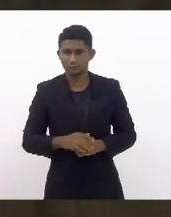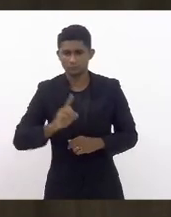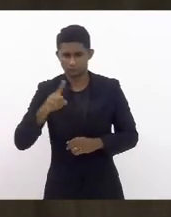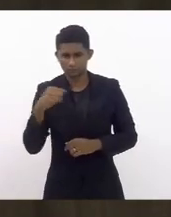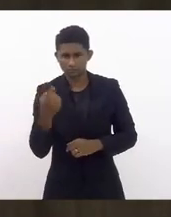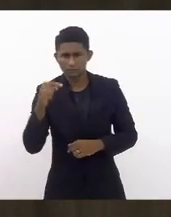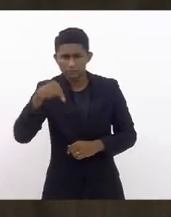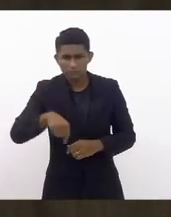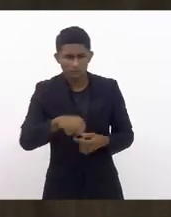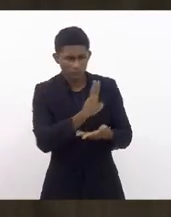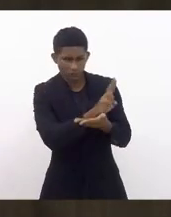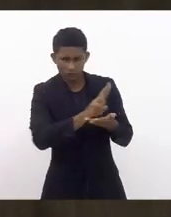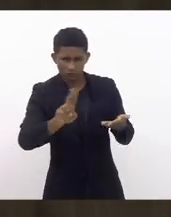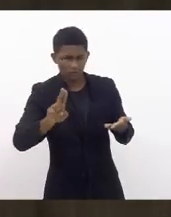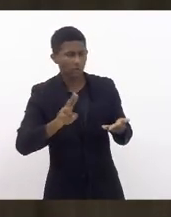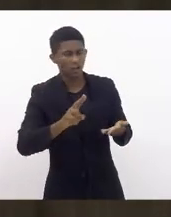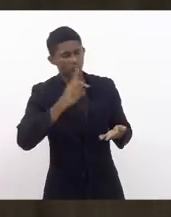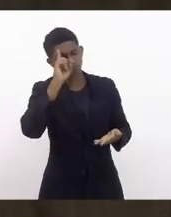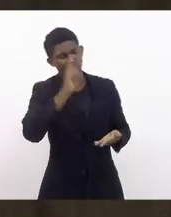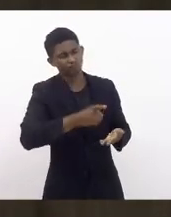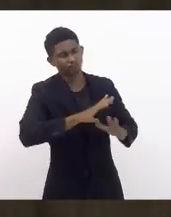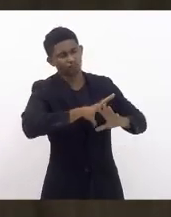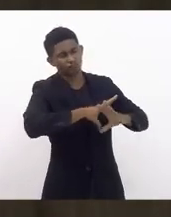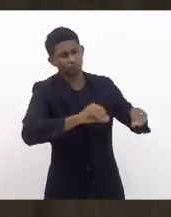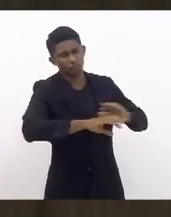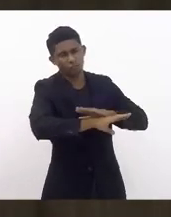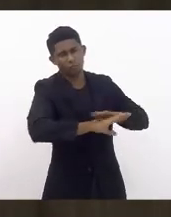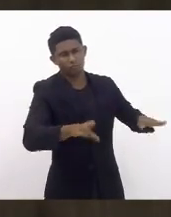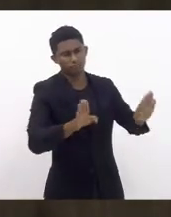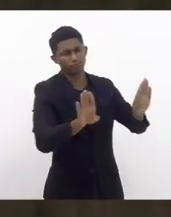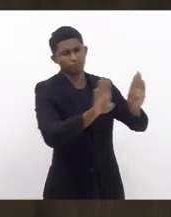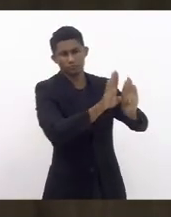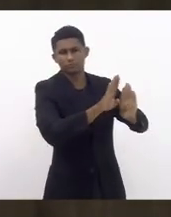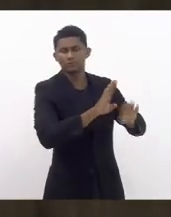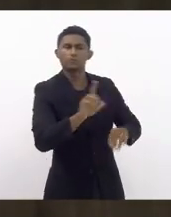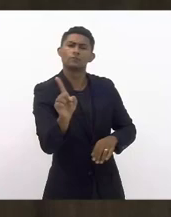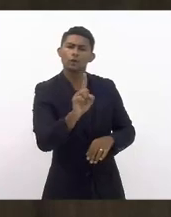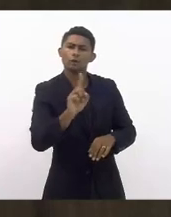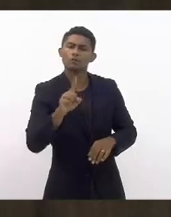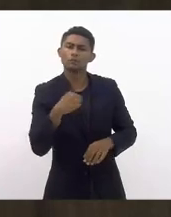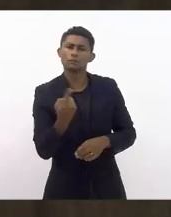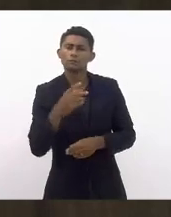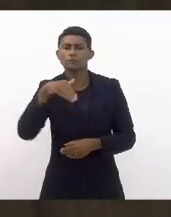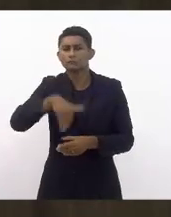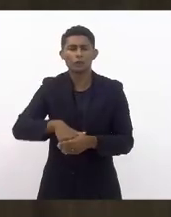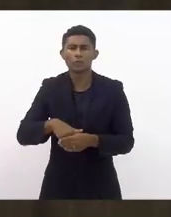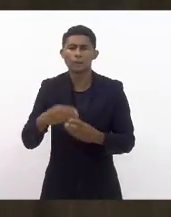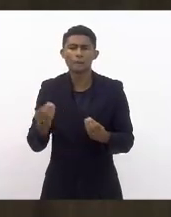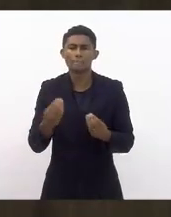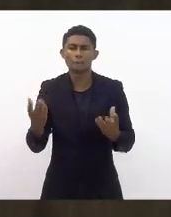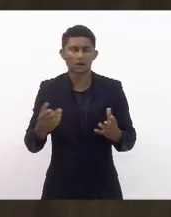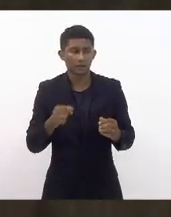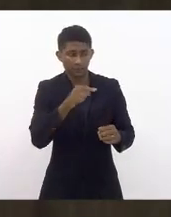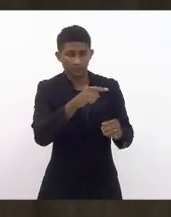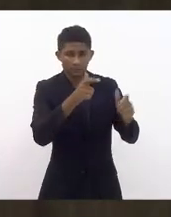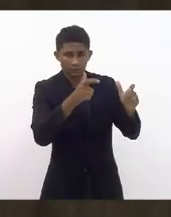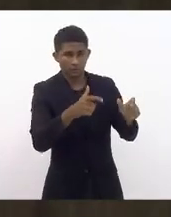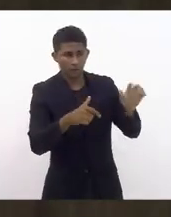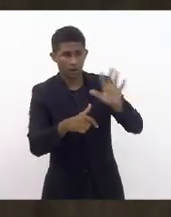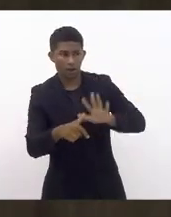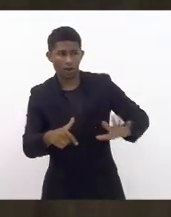fechando nenhuma universidade. Nós estamos votando para que essa região do Rio de